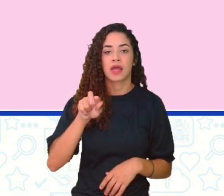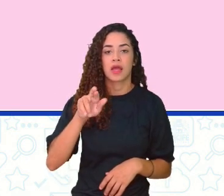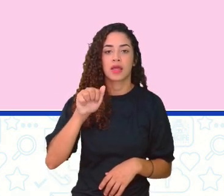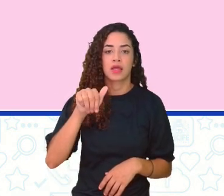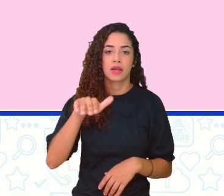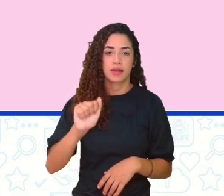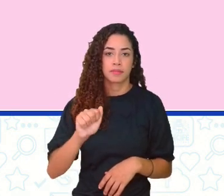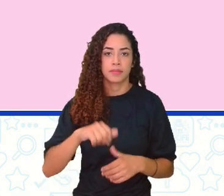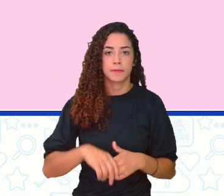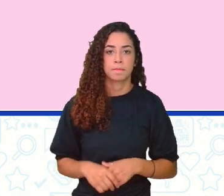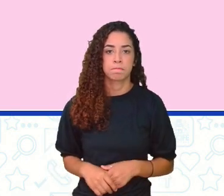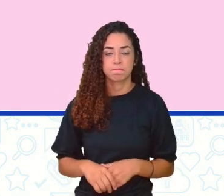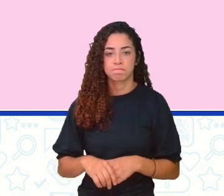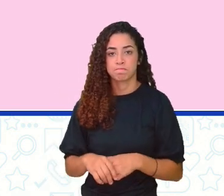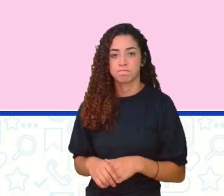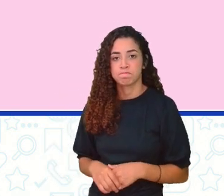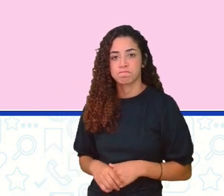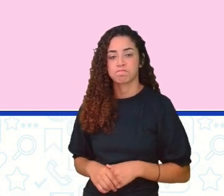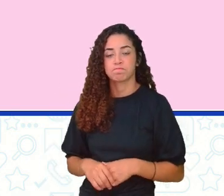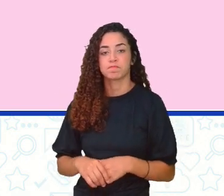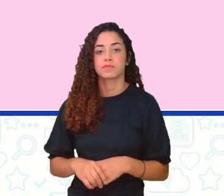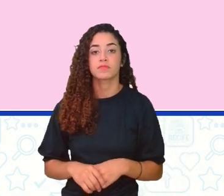Gente, olha só.